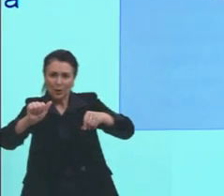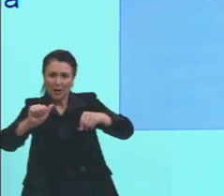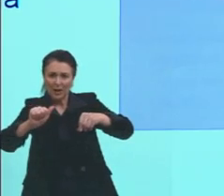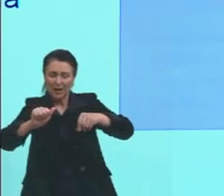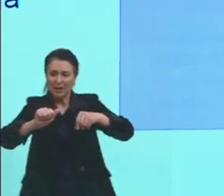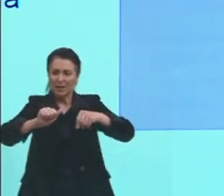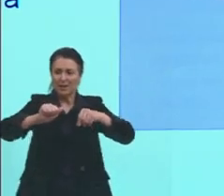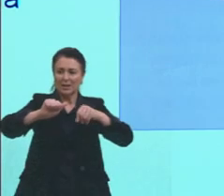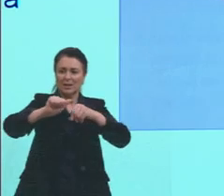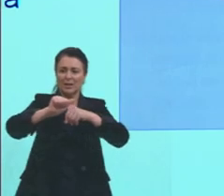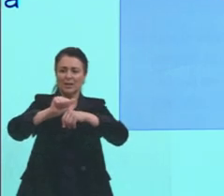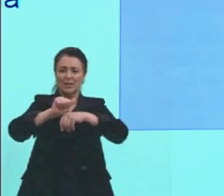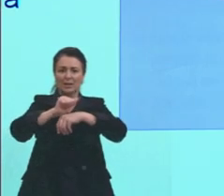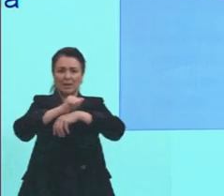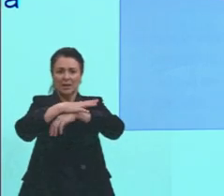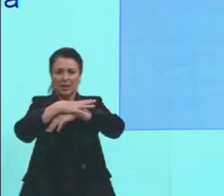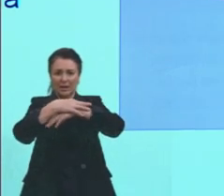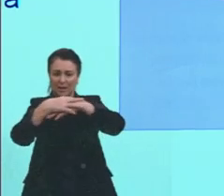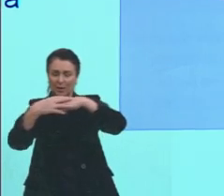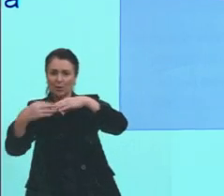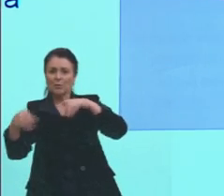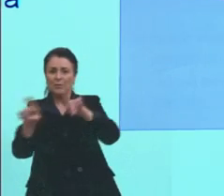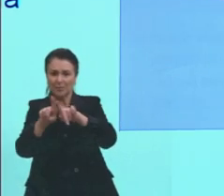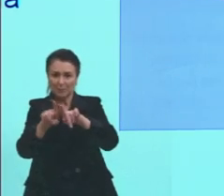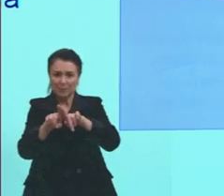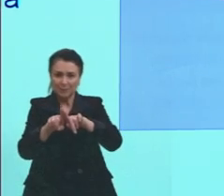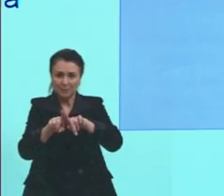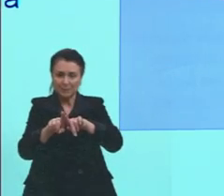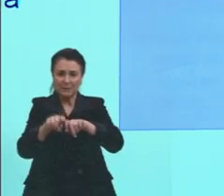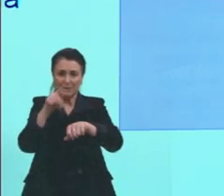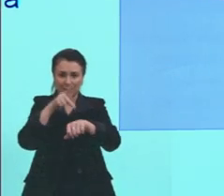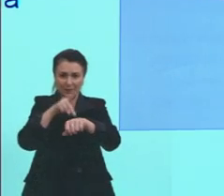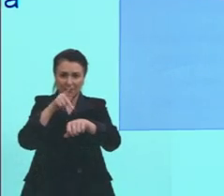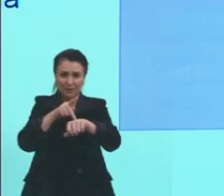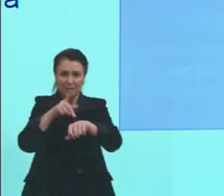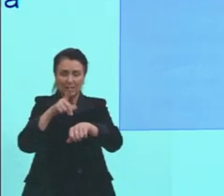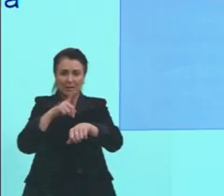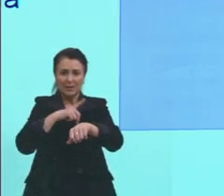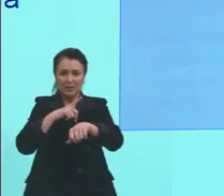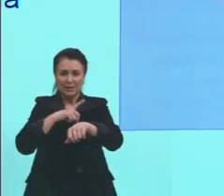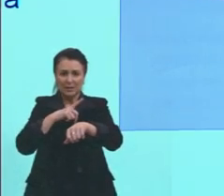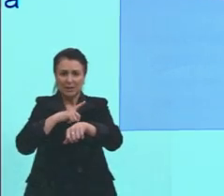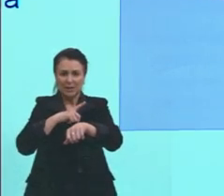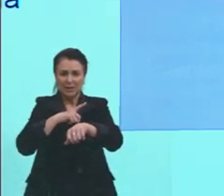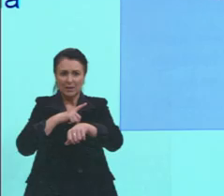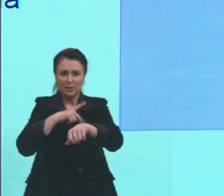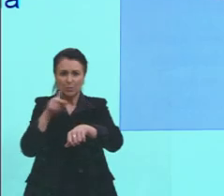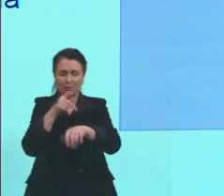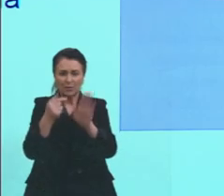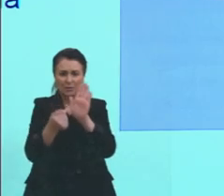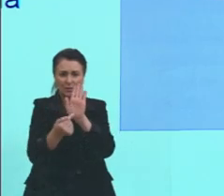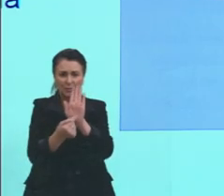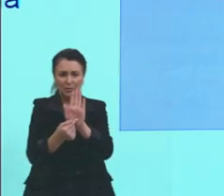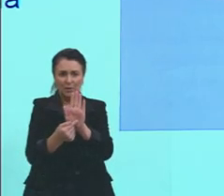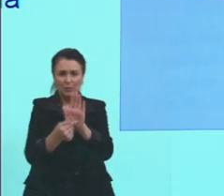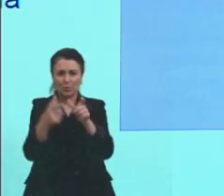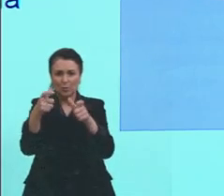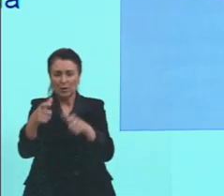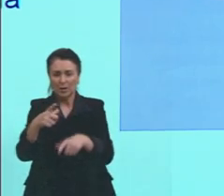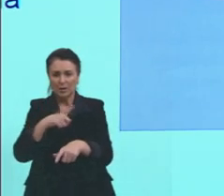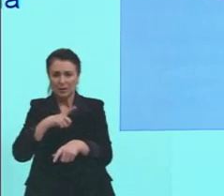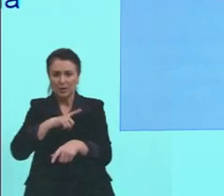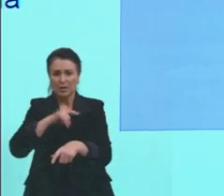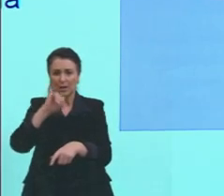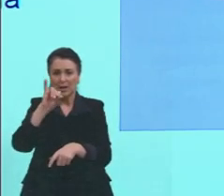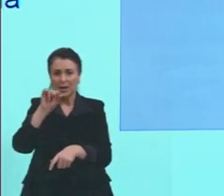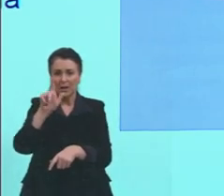sedimento que esquece só de composição aí das rochas tá E aqui tem ó mostrando para vocês né aonde nós temos aí